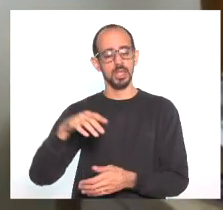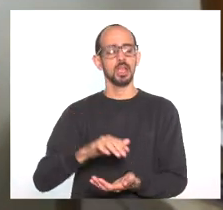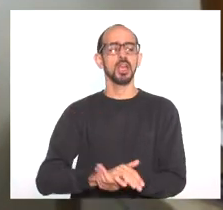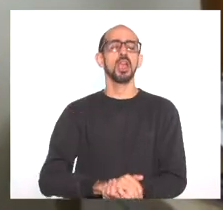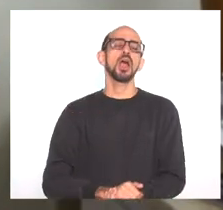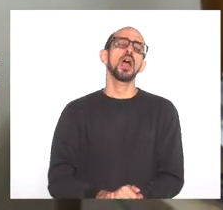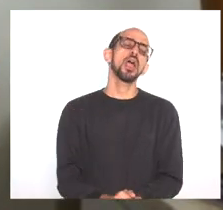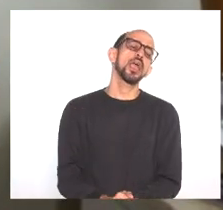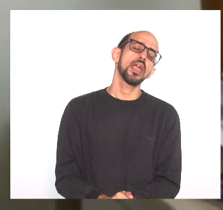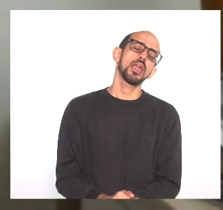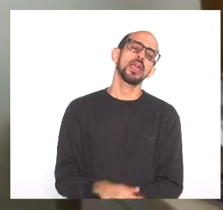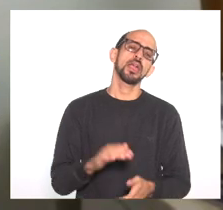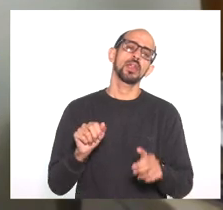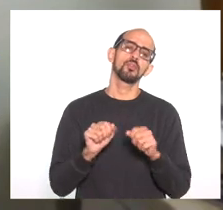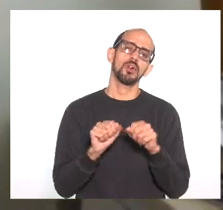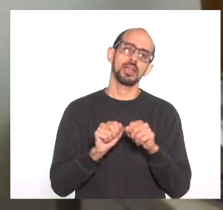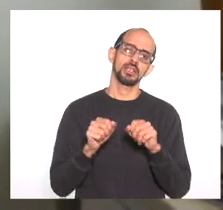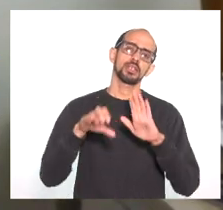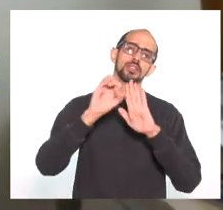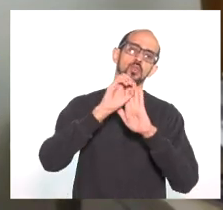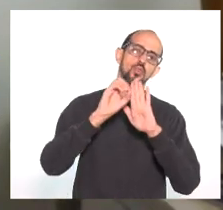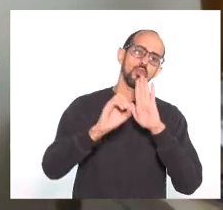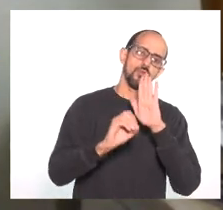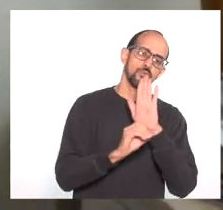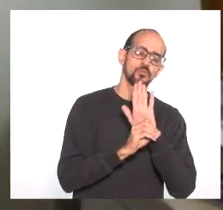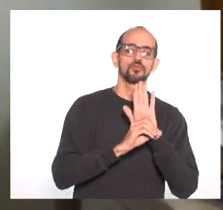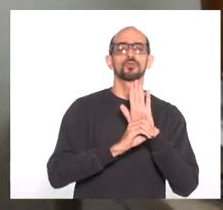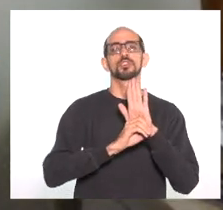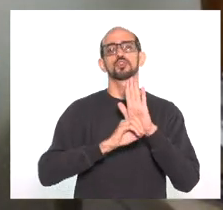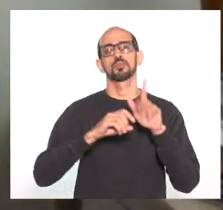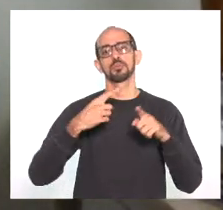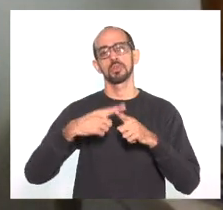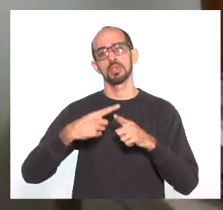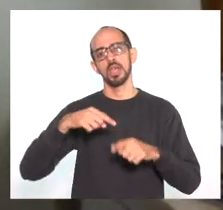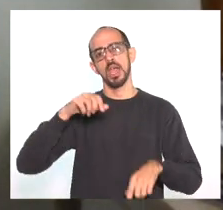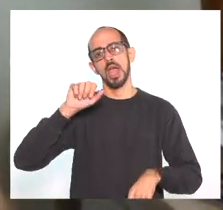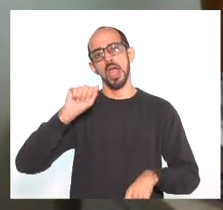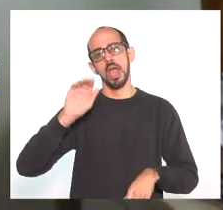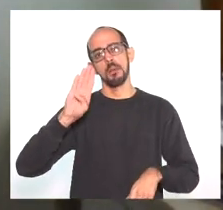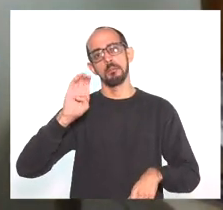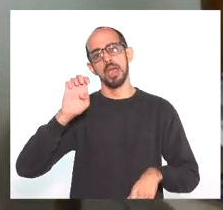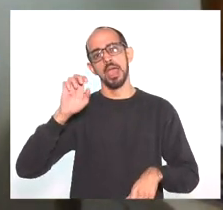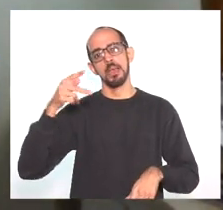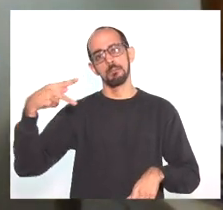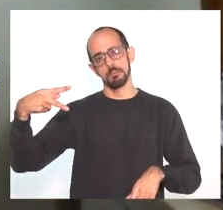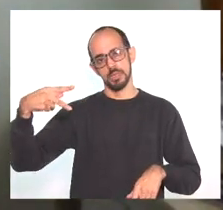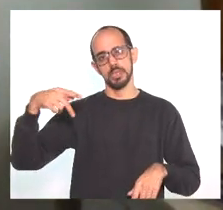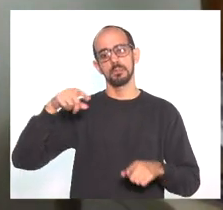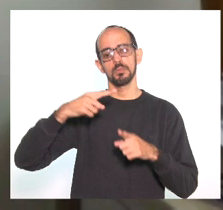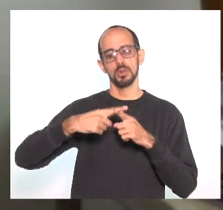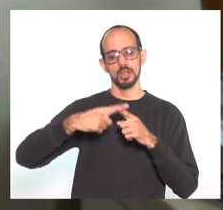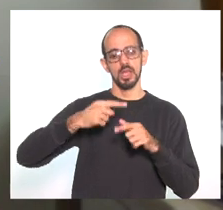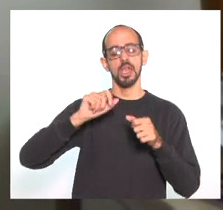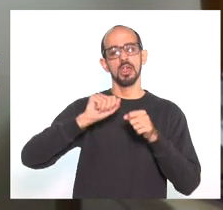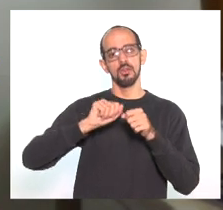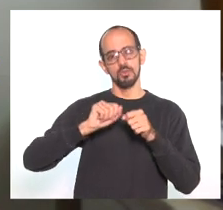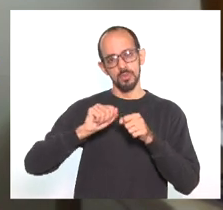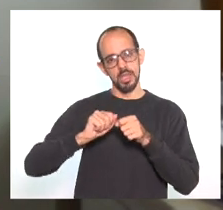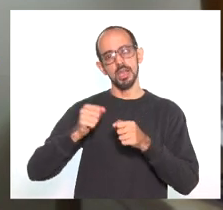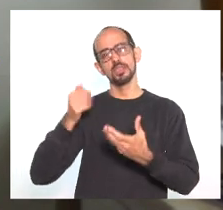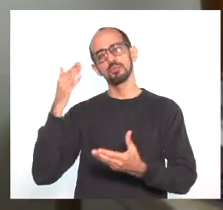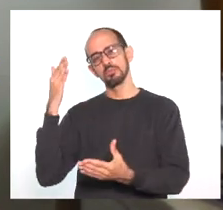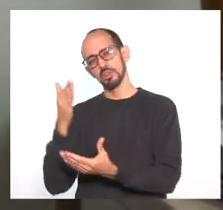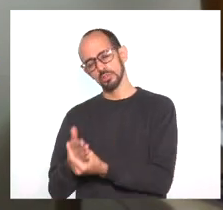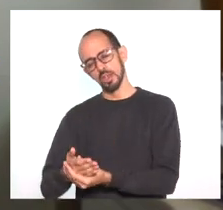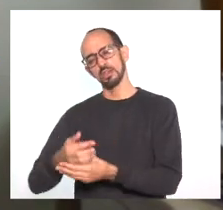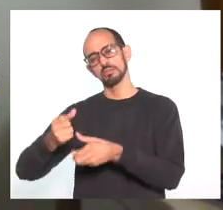no item 4.3, e porque a ABEP foi autora da ação direta de inconstitucionalidade, etc.,